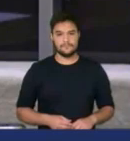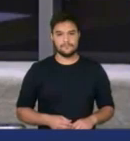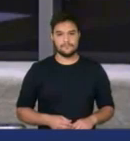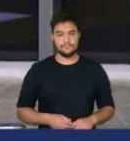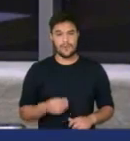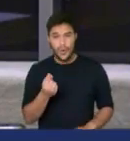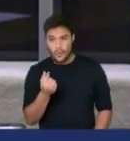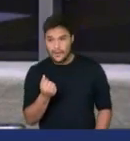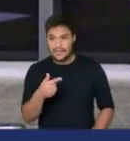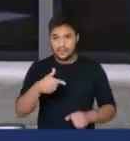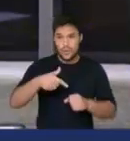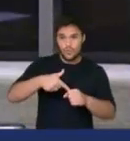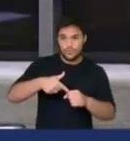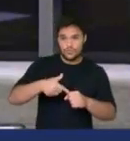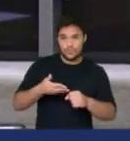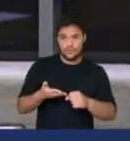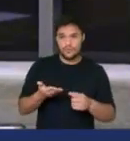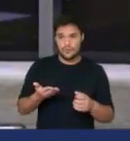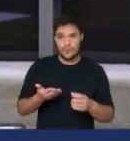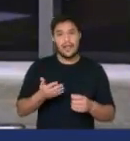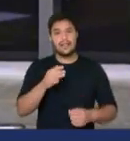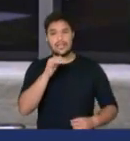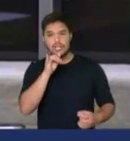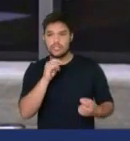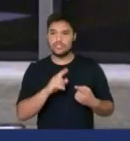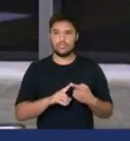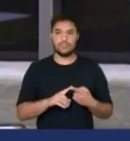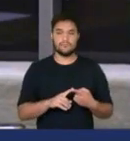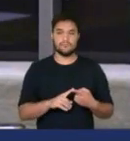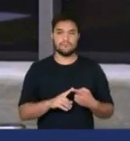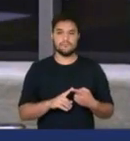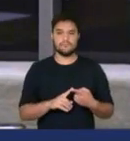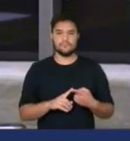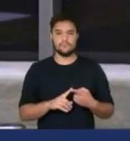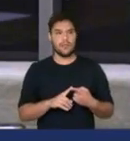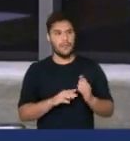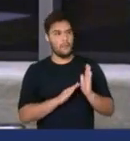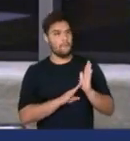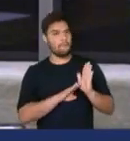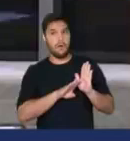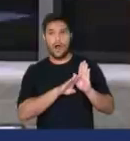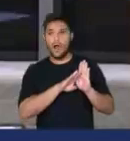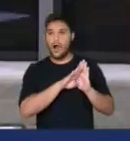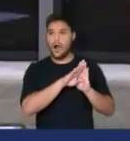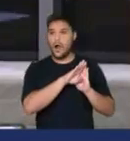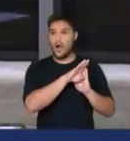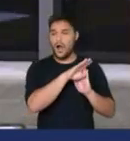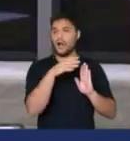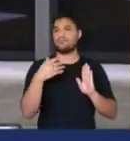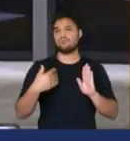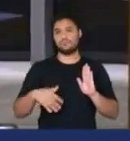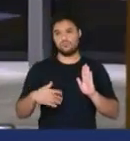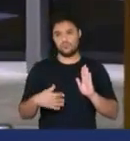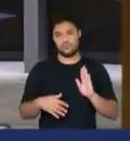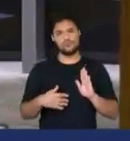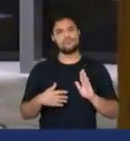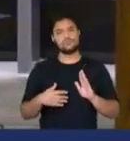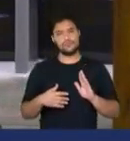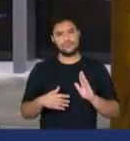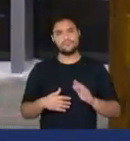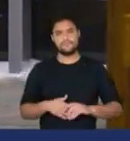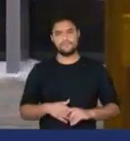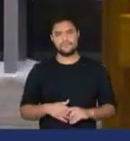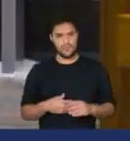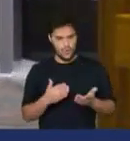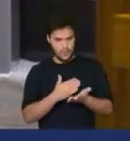O preço dos combustíveis, da energia elétrica, vem subindo há muito tempo. Há muito